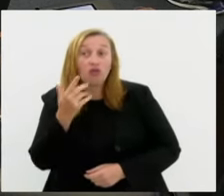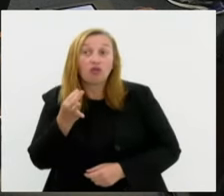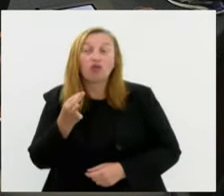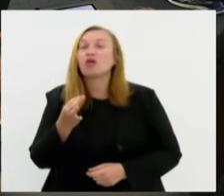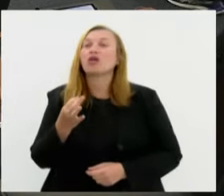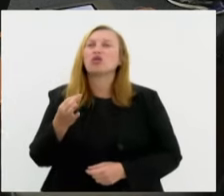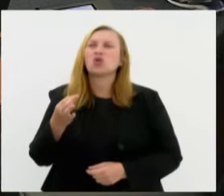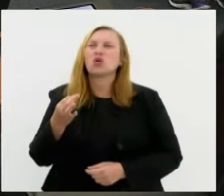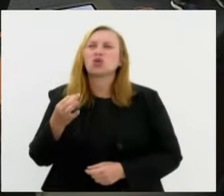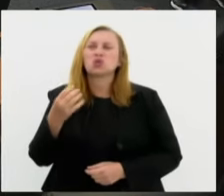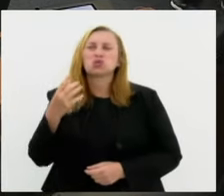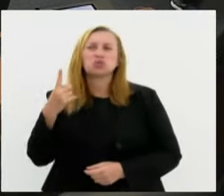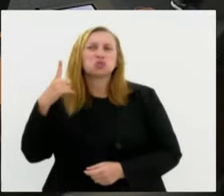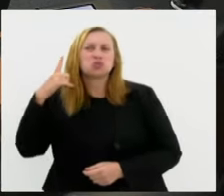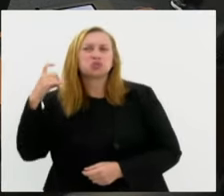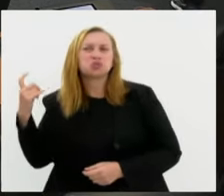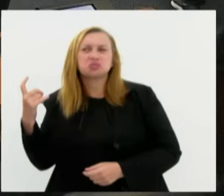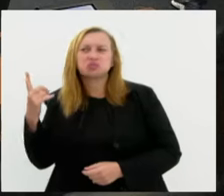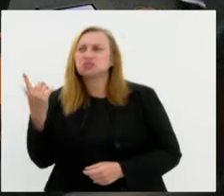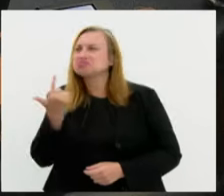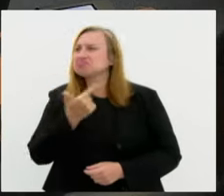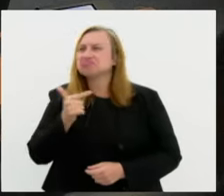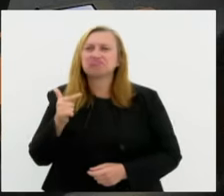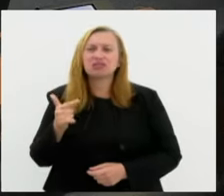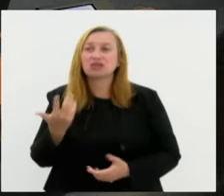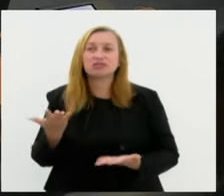O microfone está fechado.